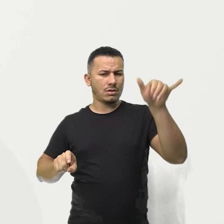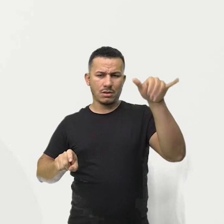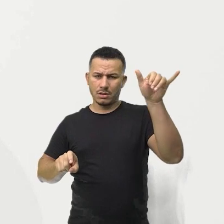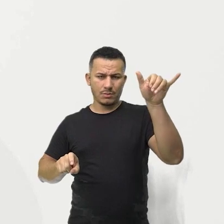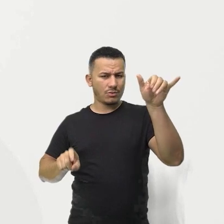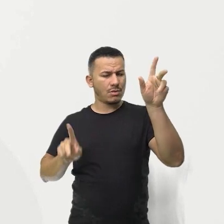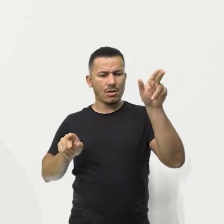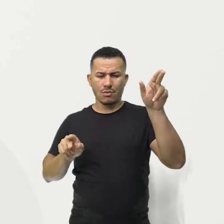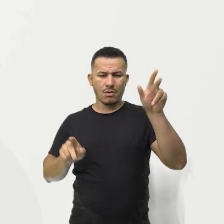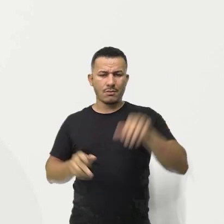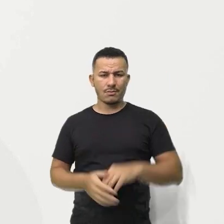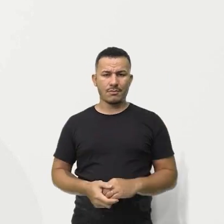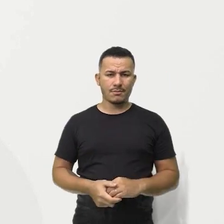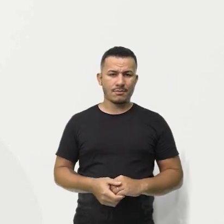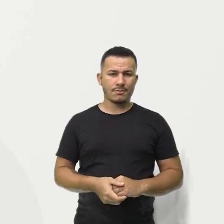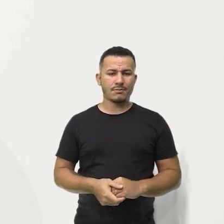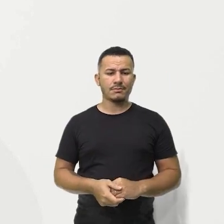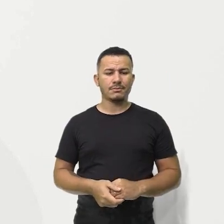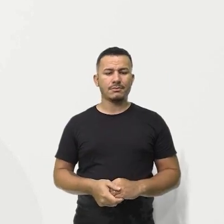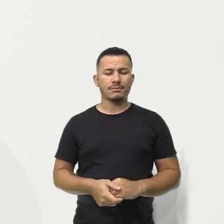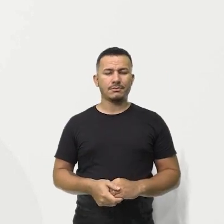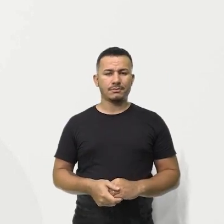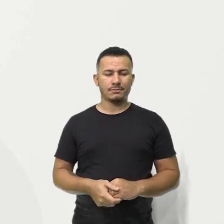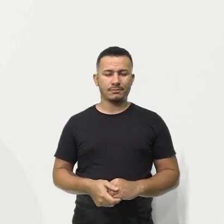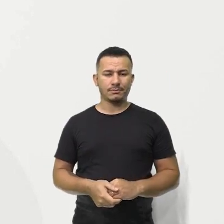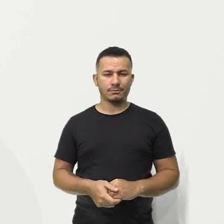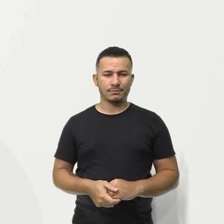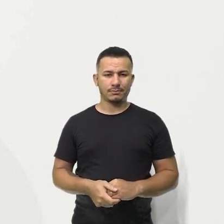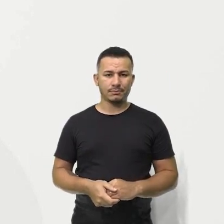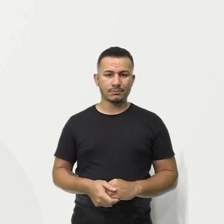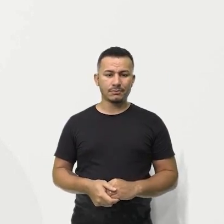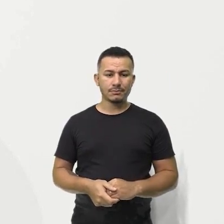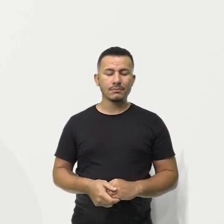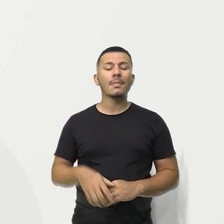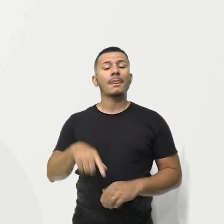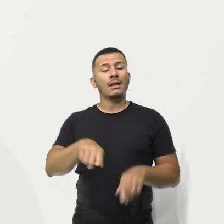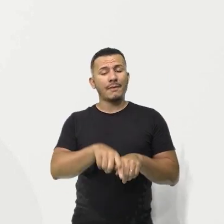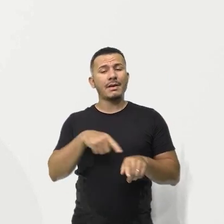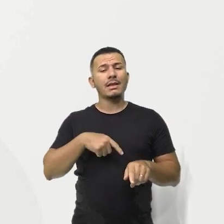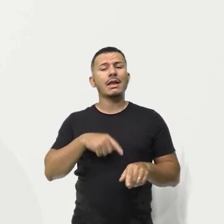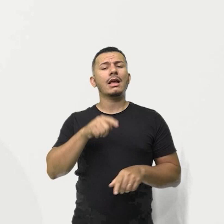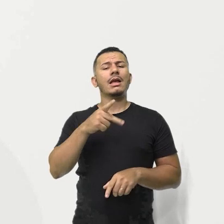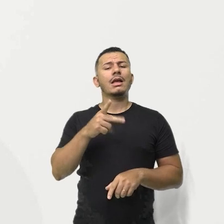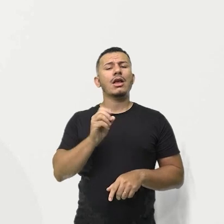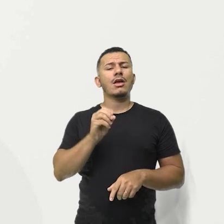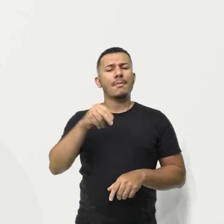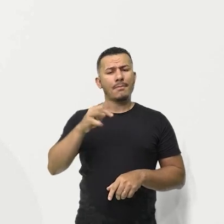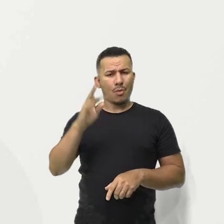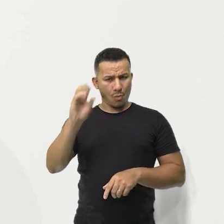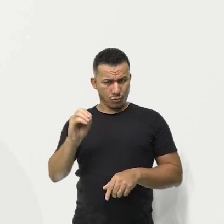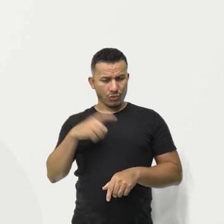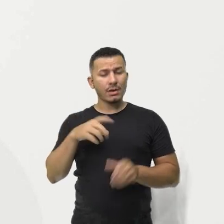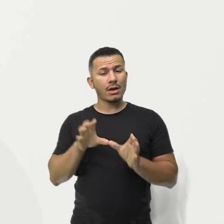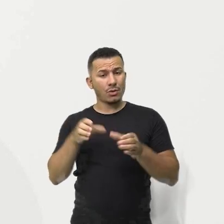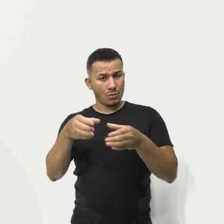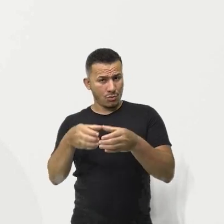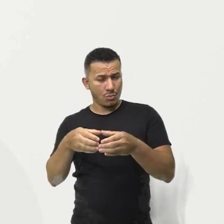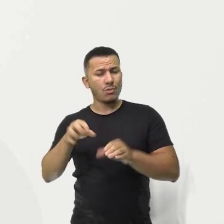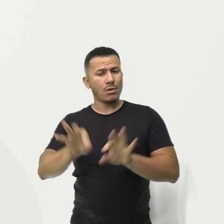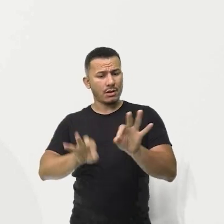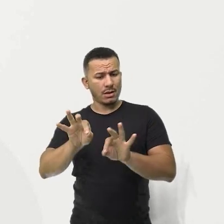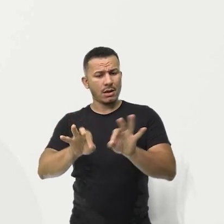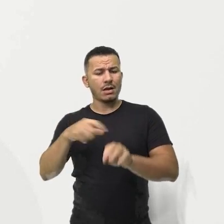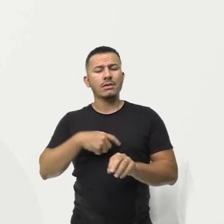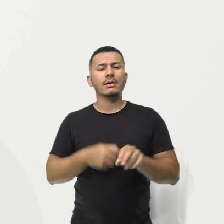ordenada também é a mesma coisa que nós falássemos y, tá legal? E os pontos, né, são pares ordenados, né, formados por x